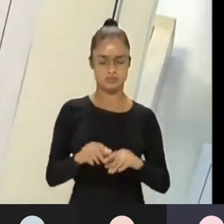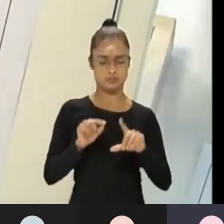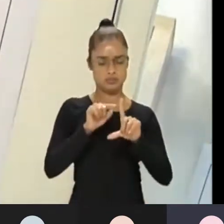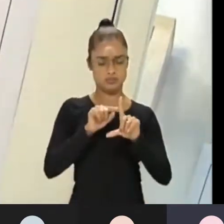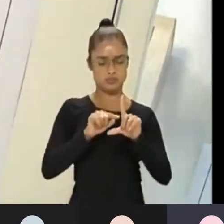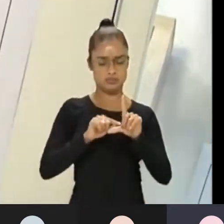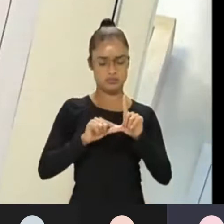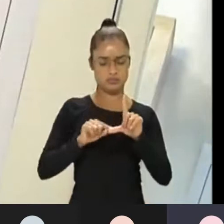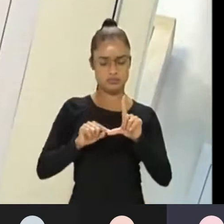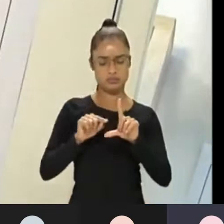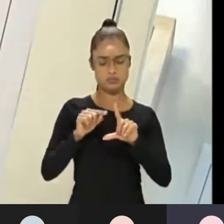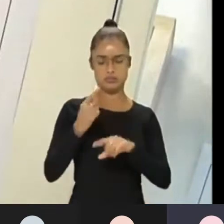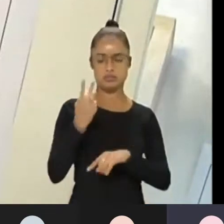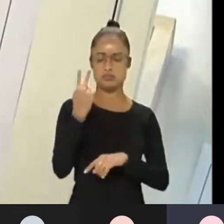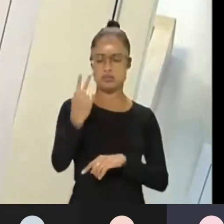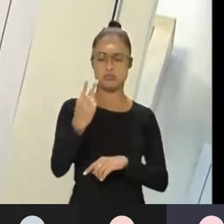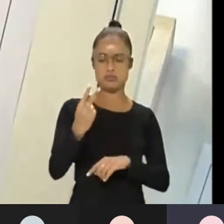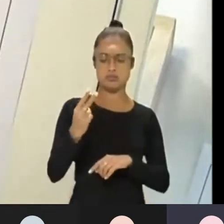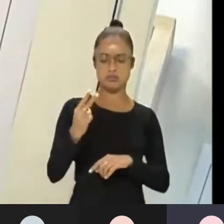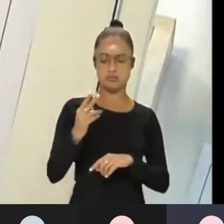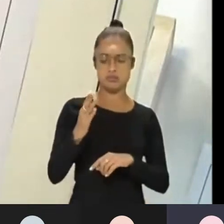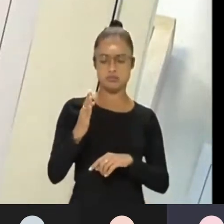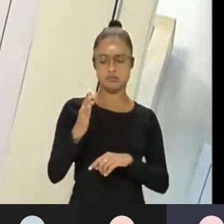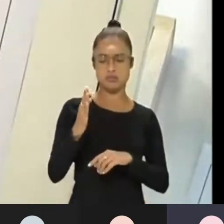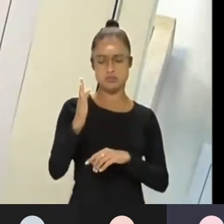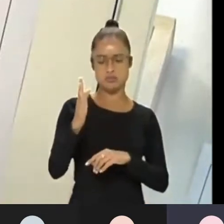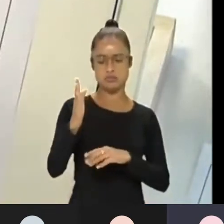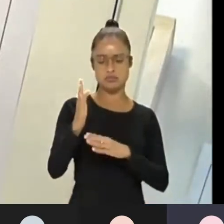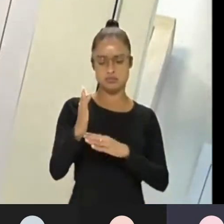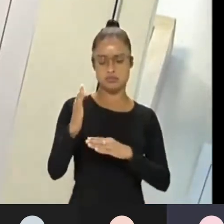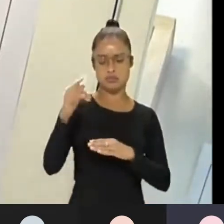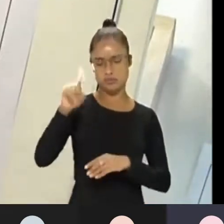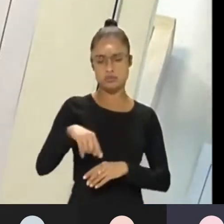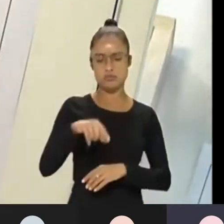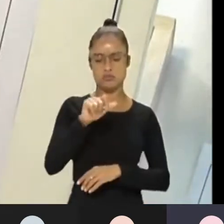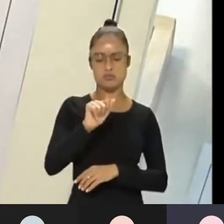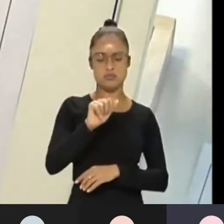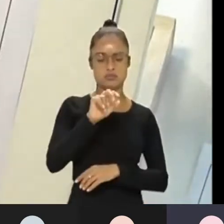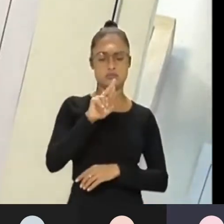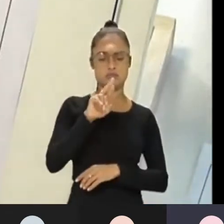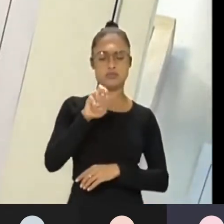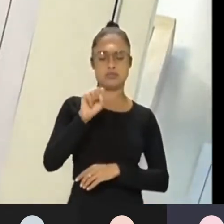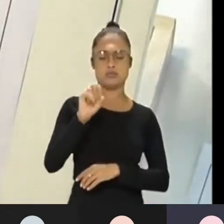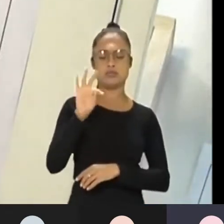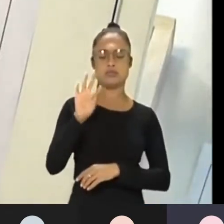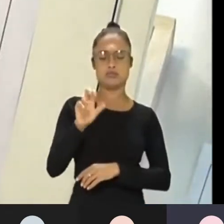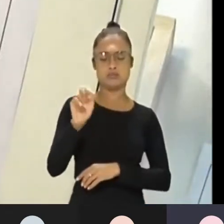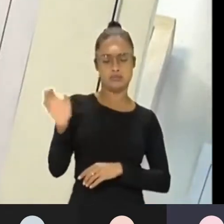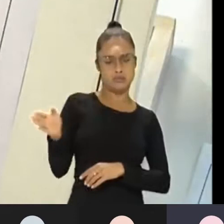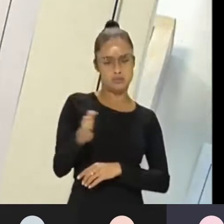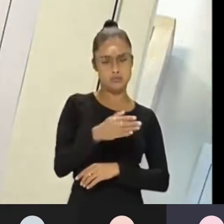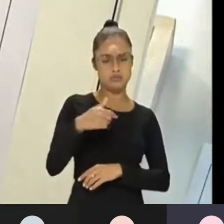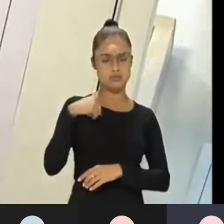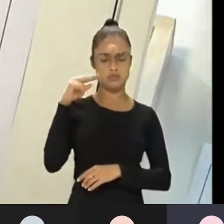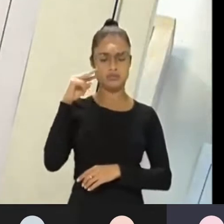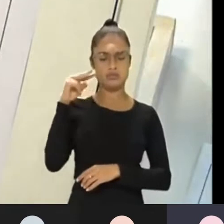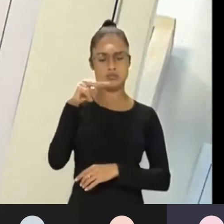Então, as duas arestas que nós representamos de acordo com o esquadro. Tirar o excesso aqui do ponto.